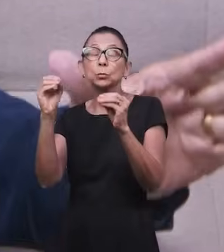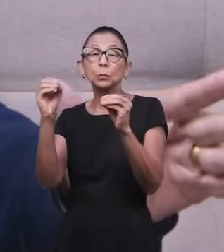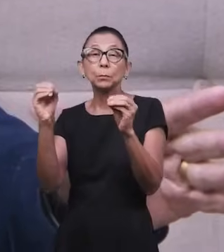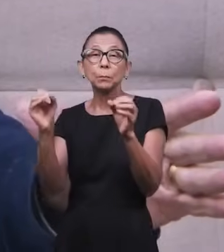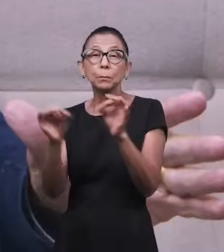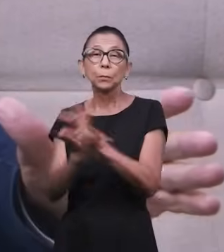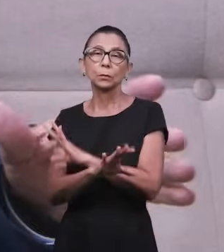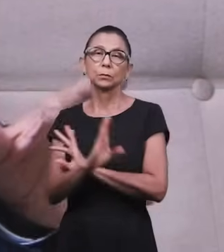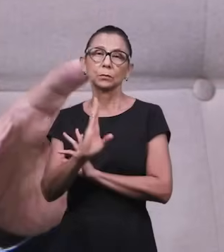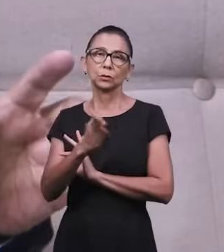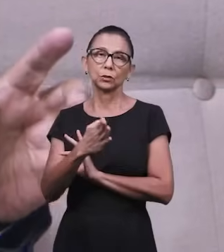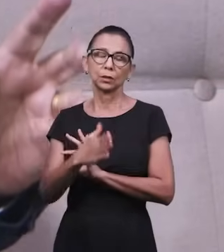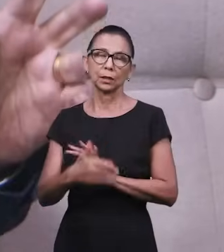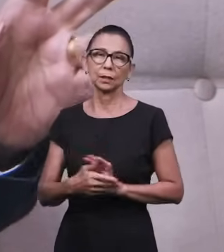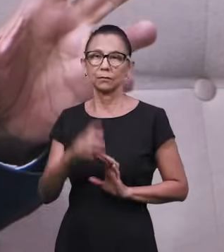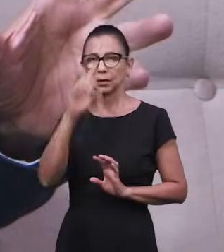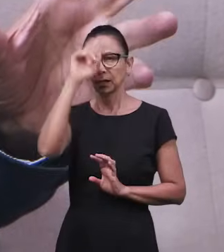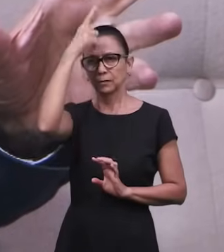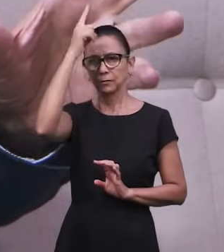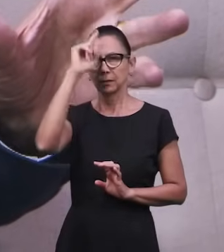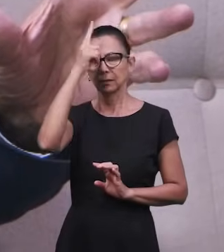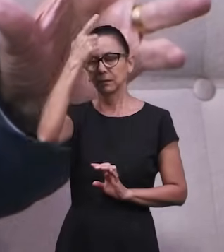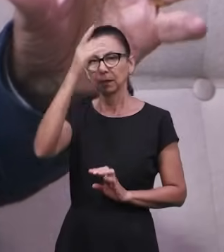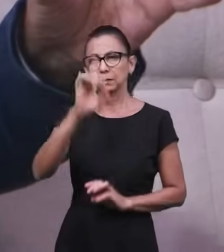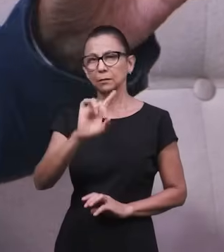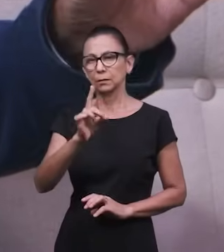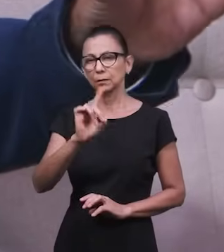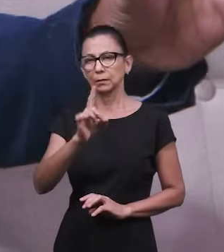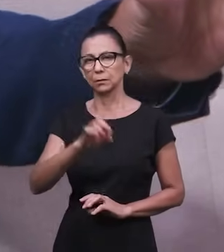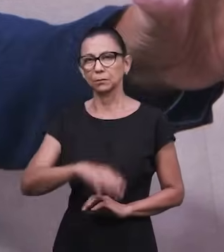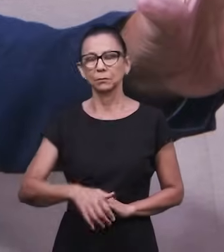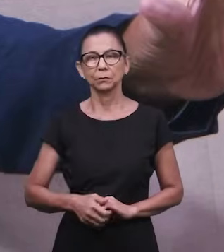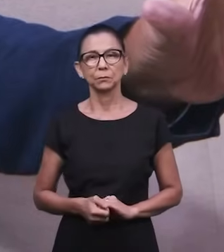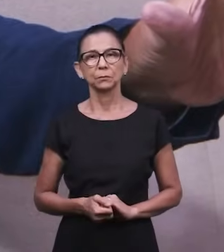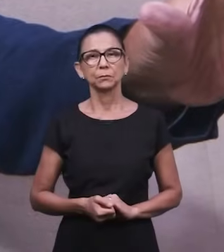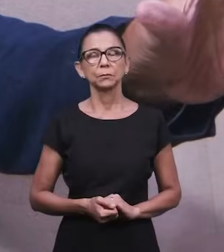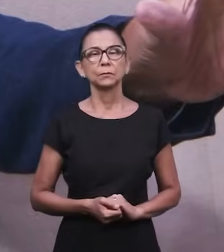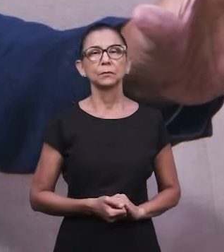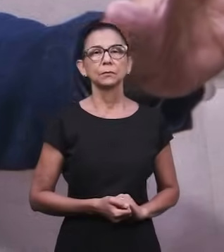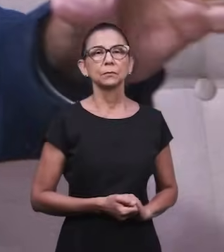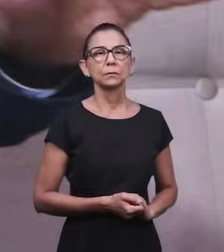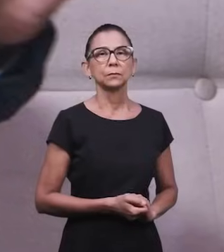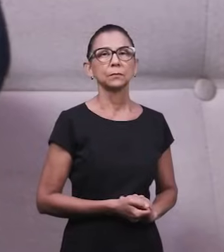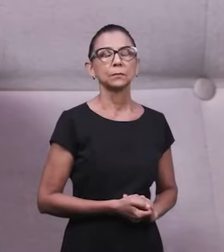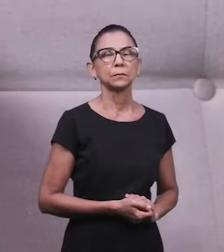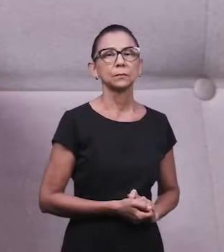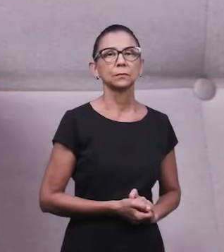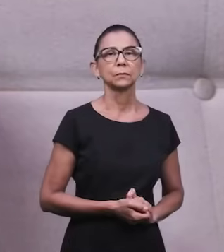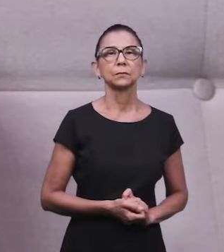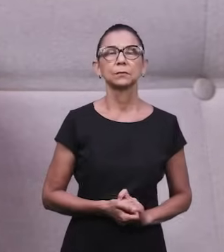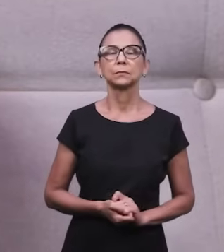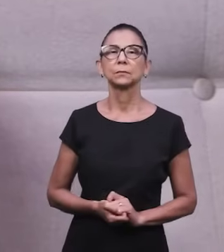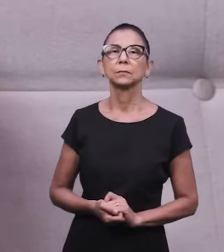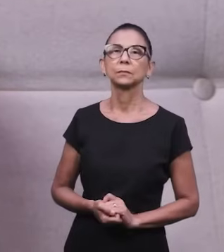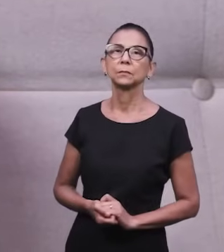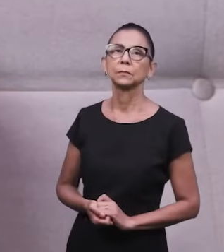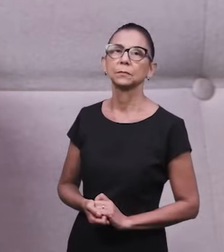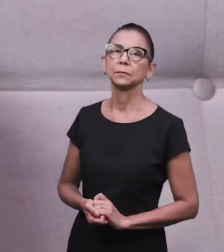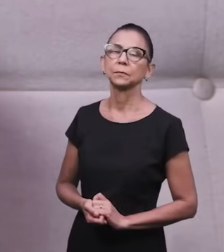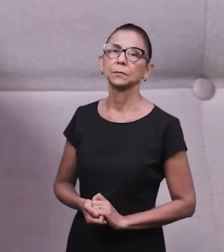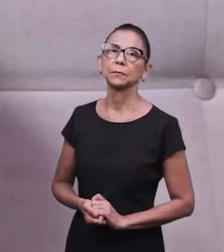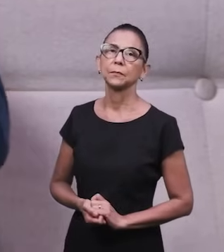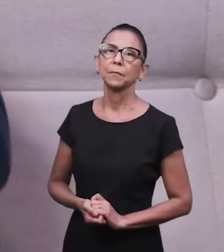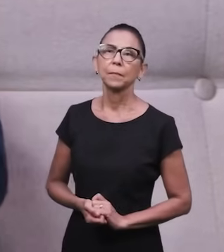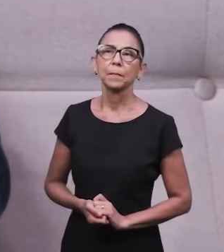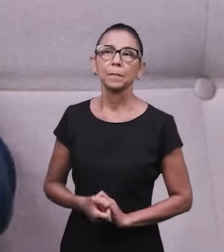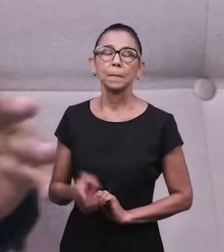improviso, porque não é a história que dirige a igreja,